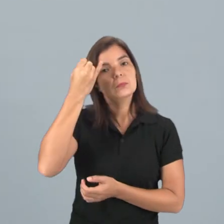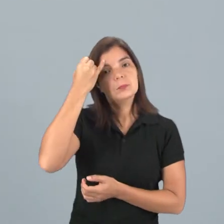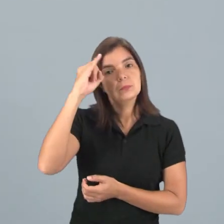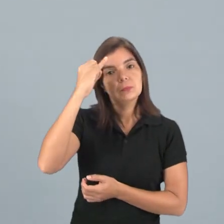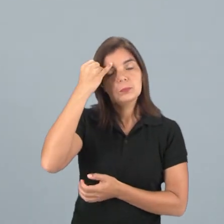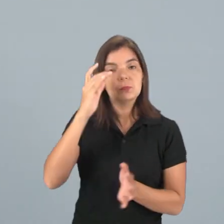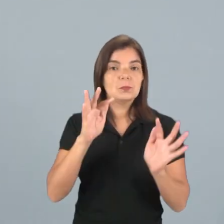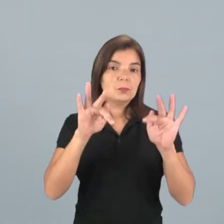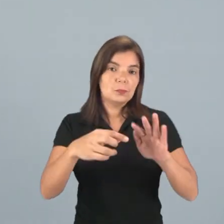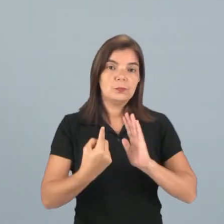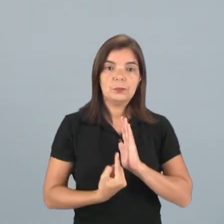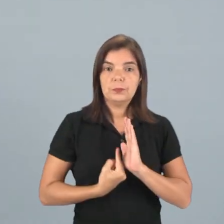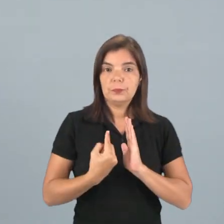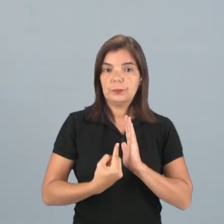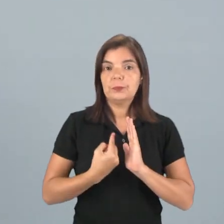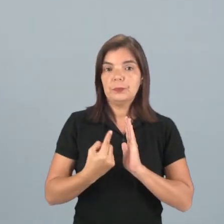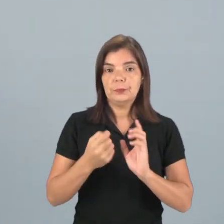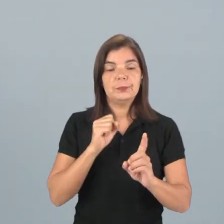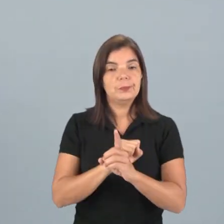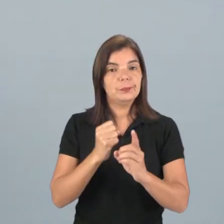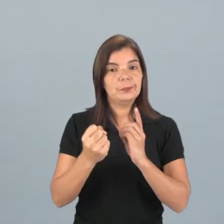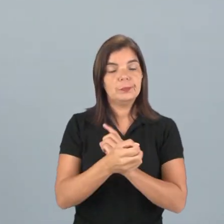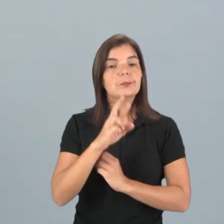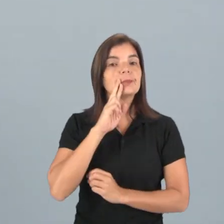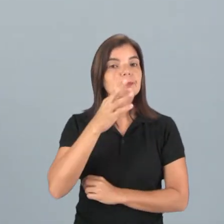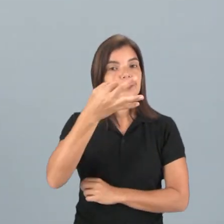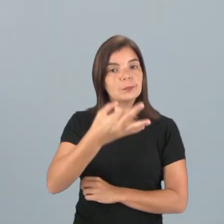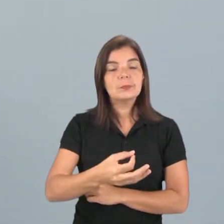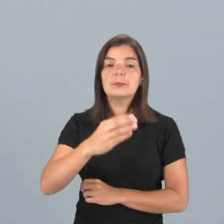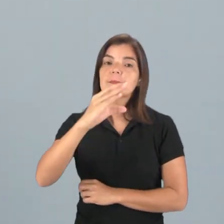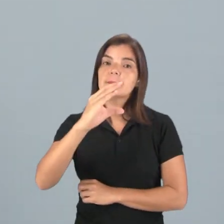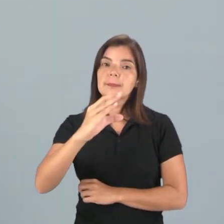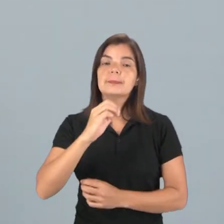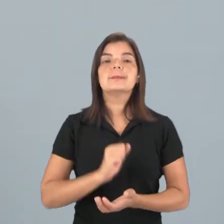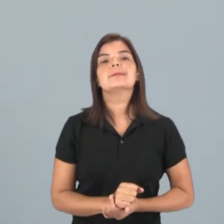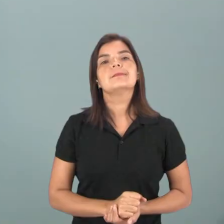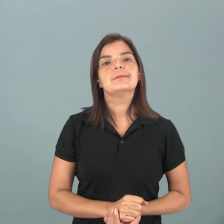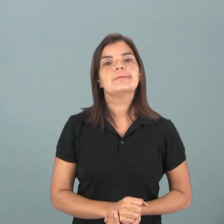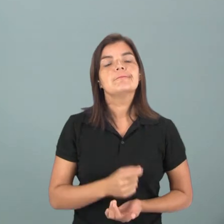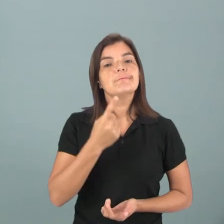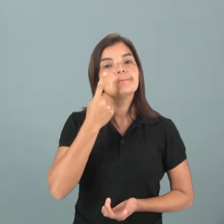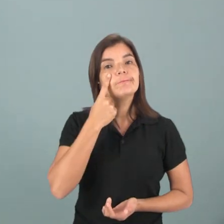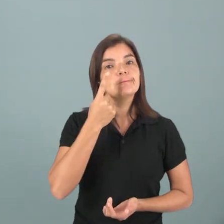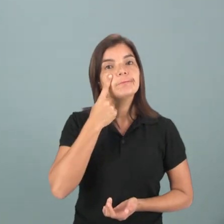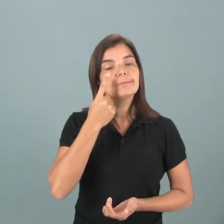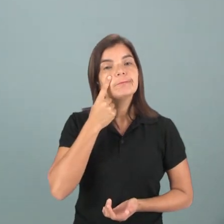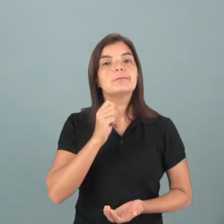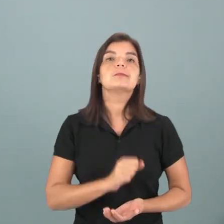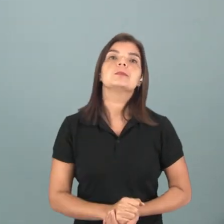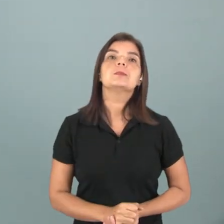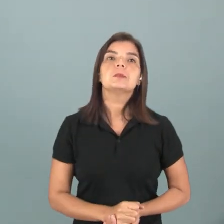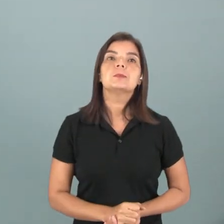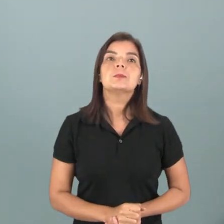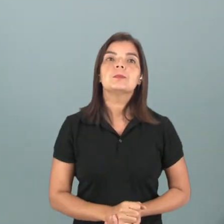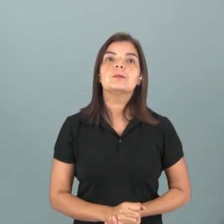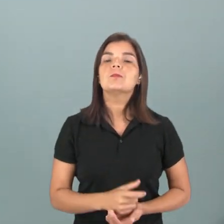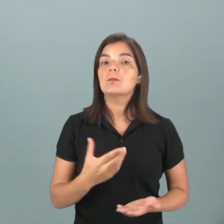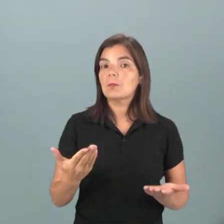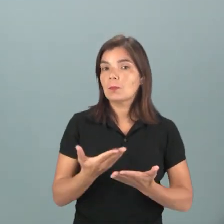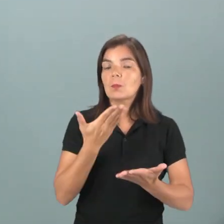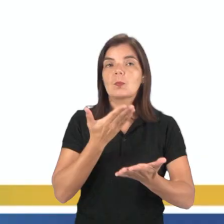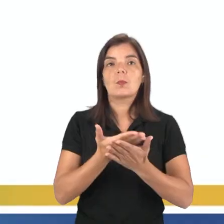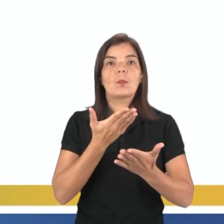ideia do fim do isolamento social. Por isso, a alternativa correta é a letra C. Vamos às considerações finais.